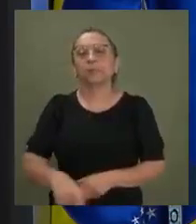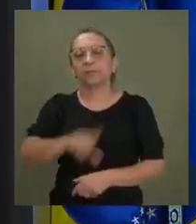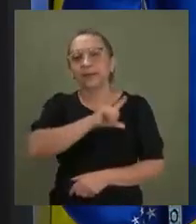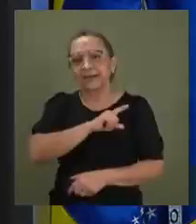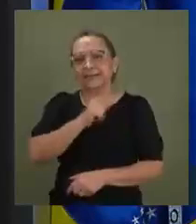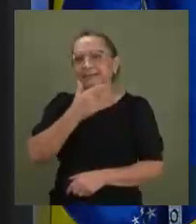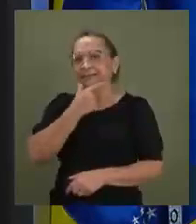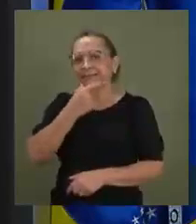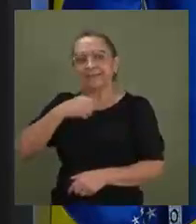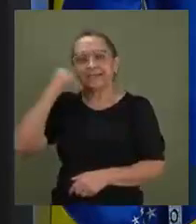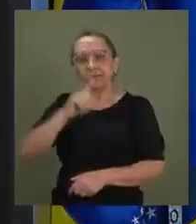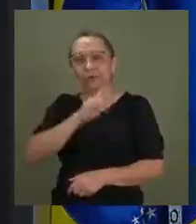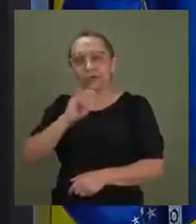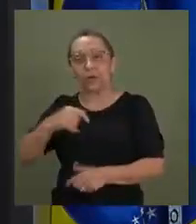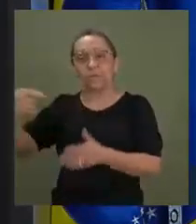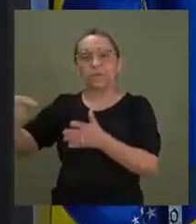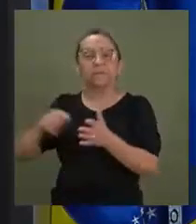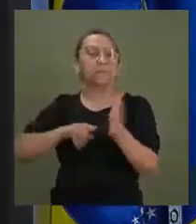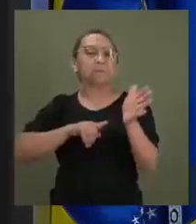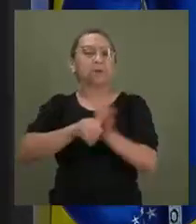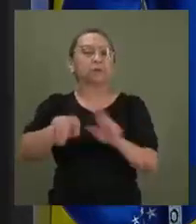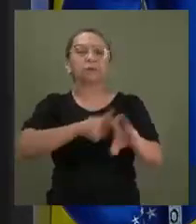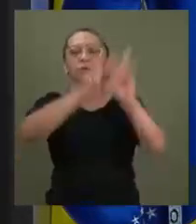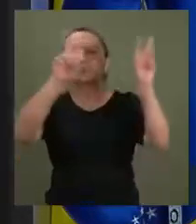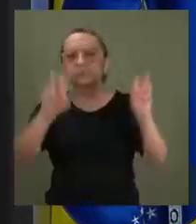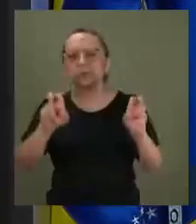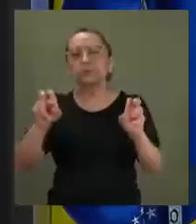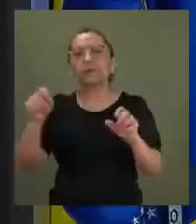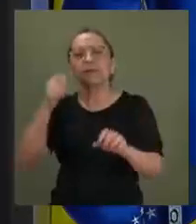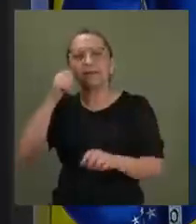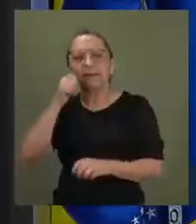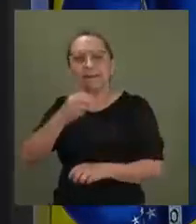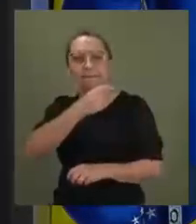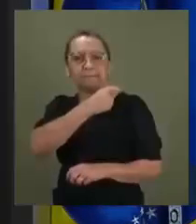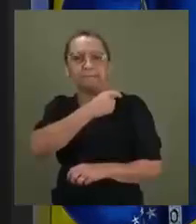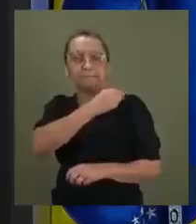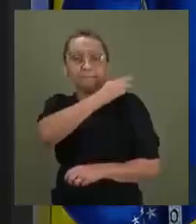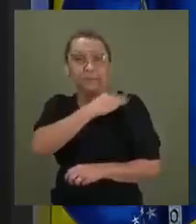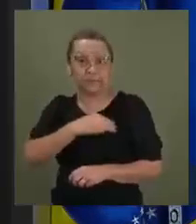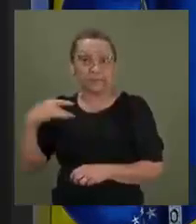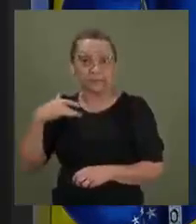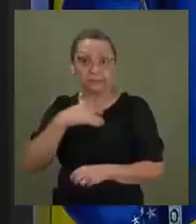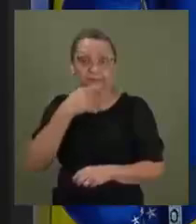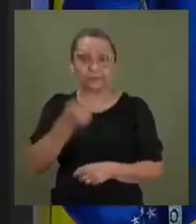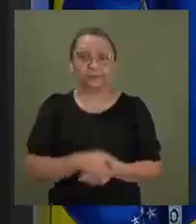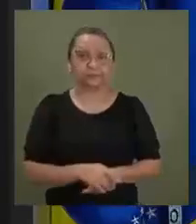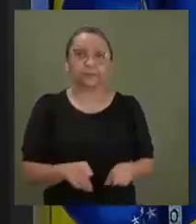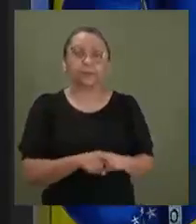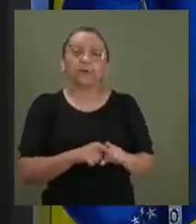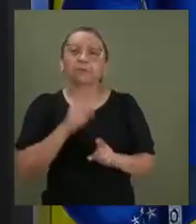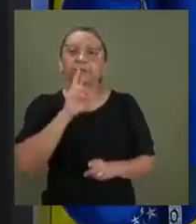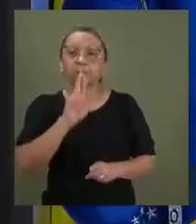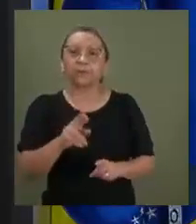ministra, a respeito das indagações da ministra. Eu vou responder a pergunta que você